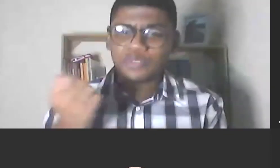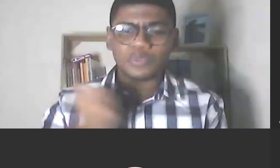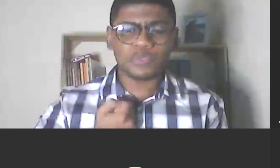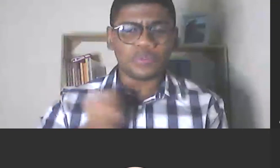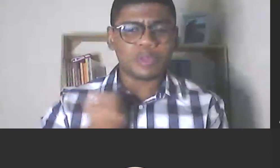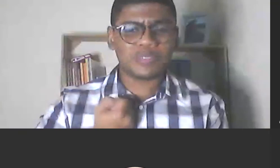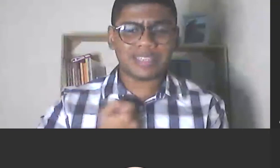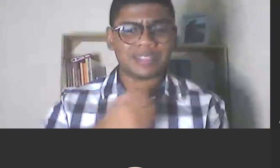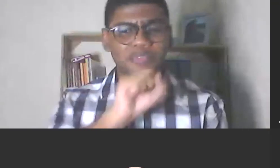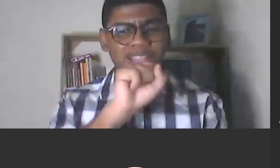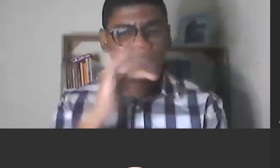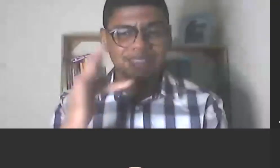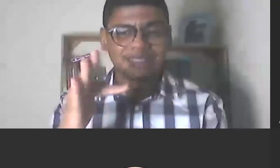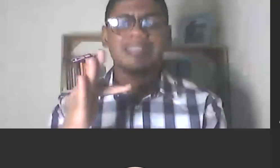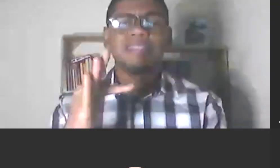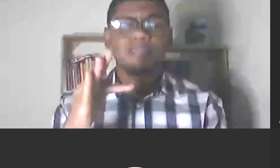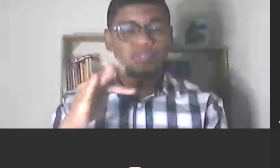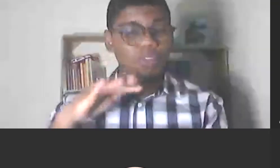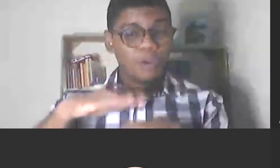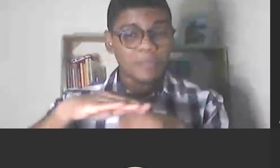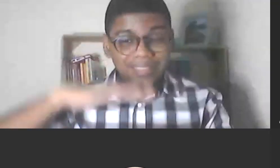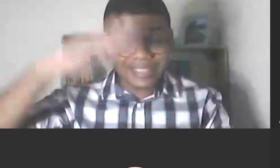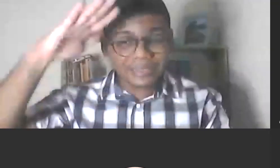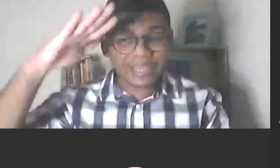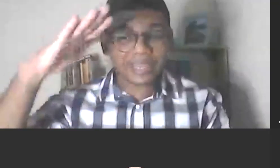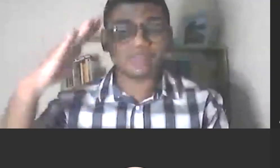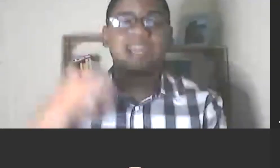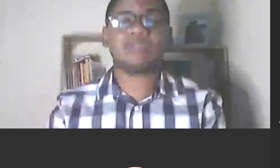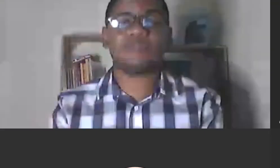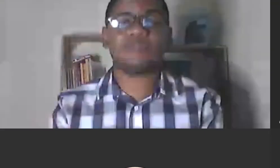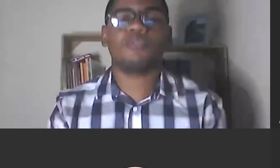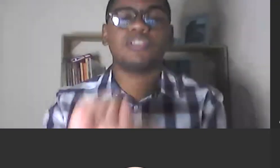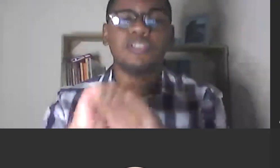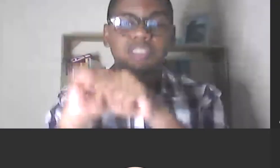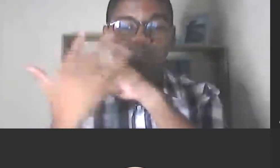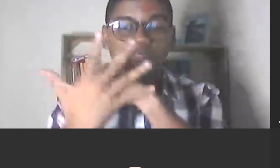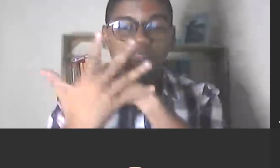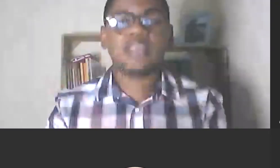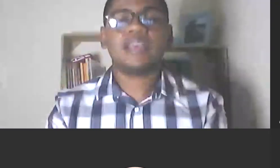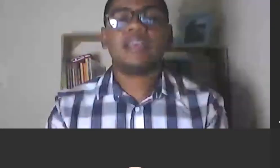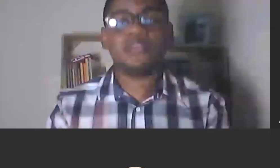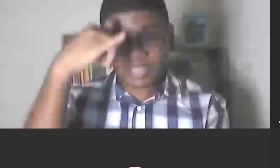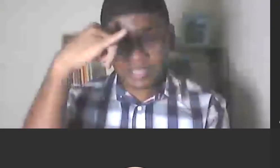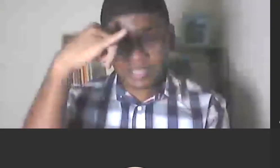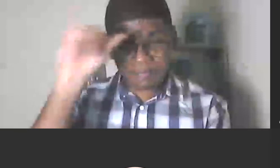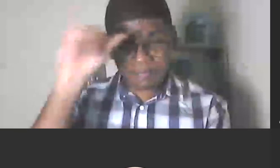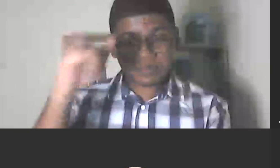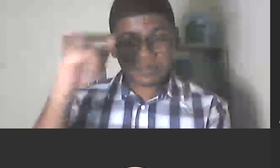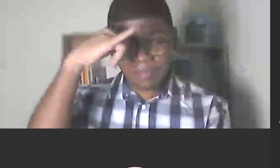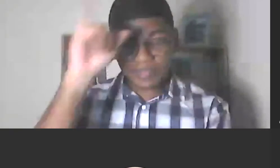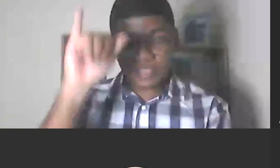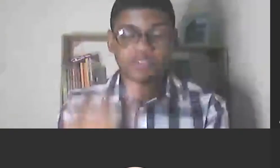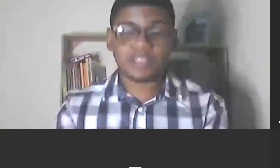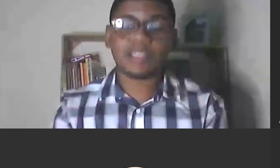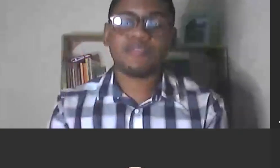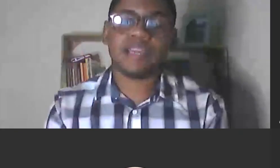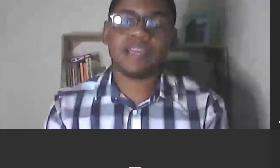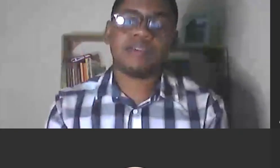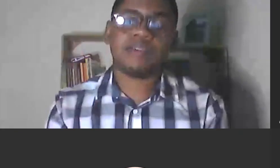porque eu tenho visto os números aí em São Fidélis estão só aumentando, né, dos casos do Covid-19. Evitem,